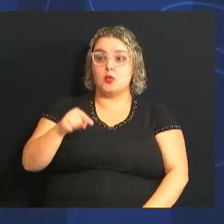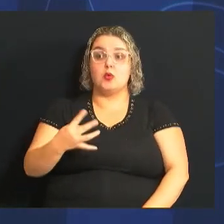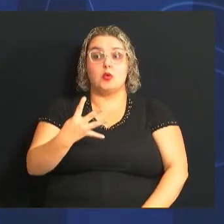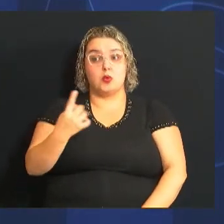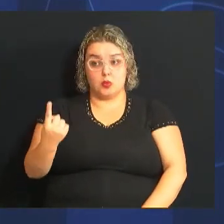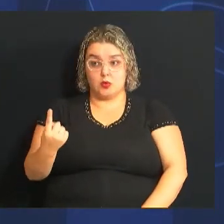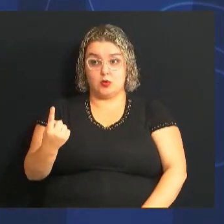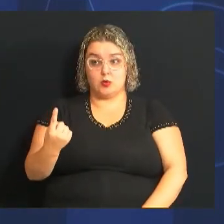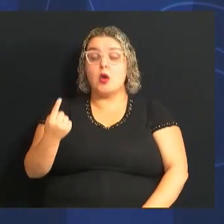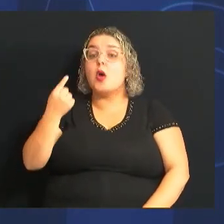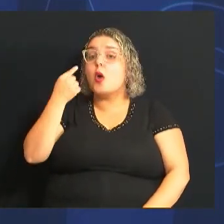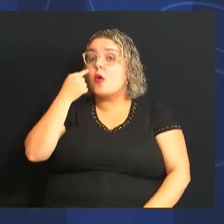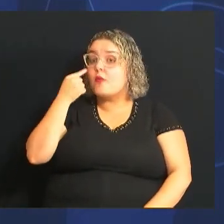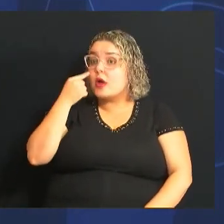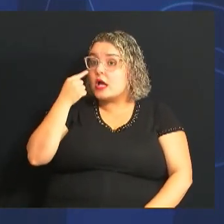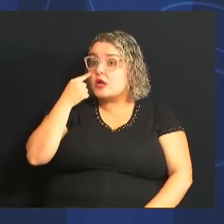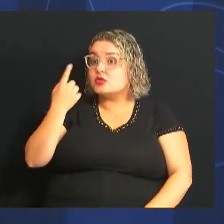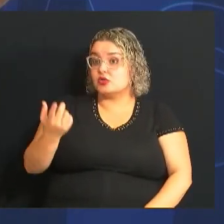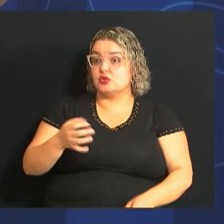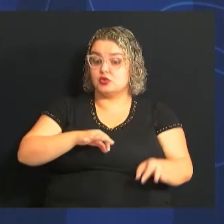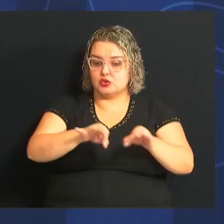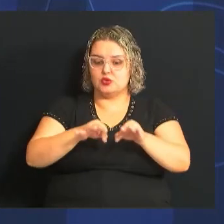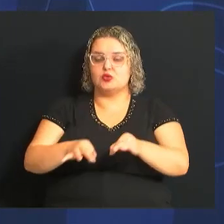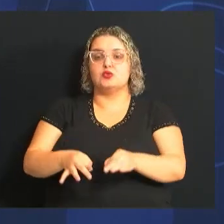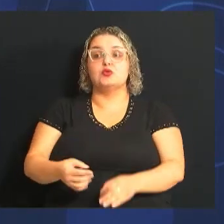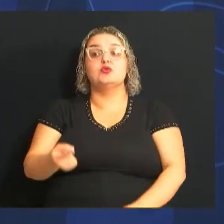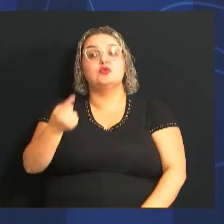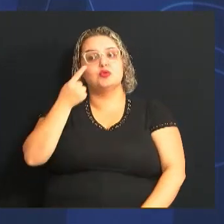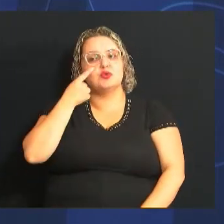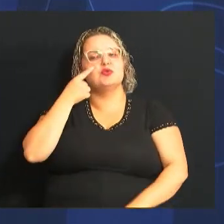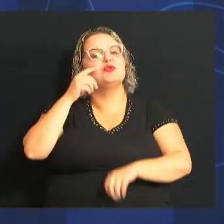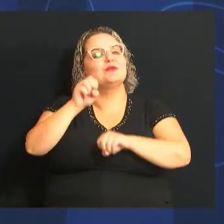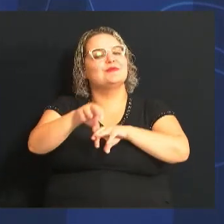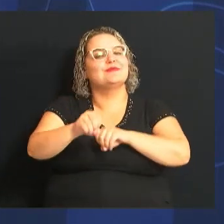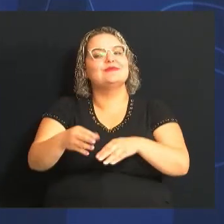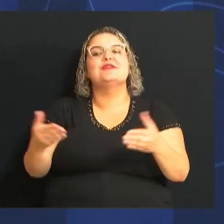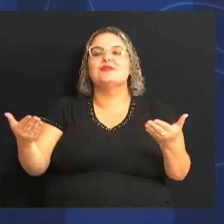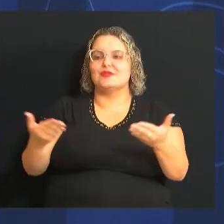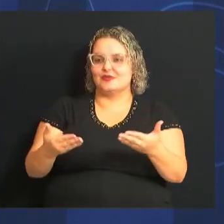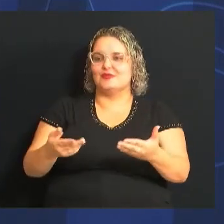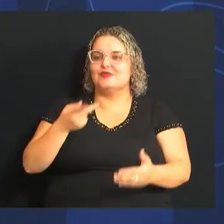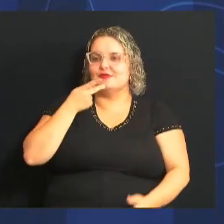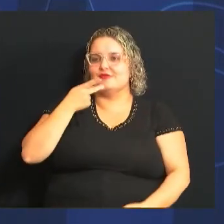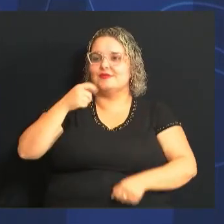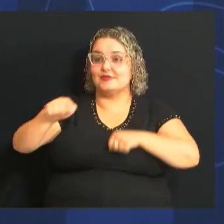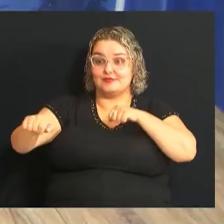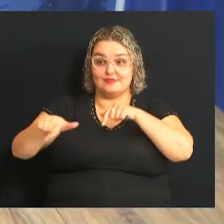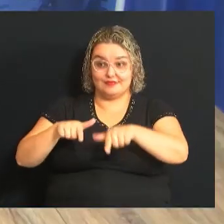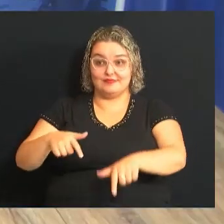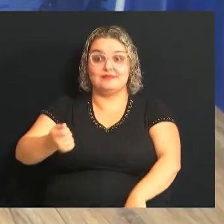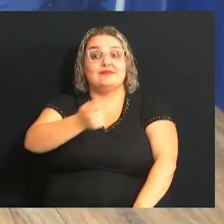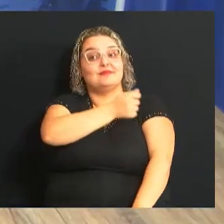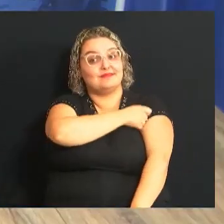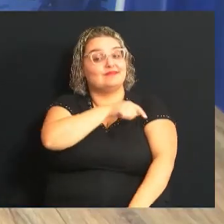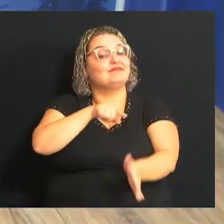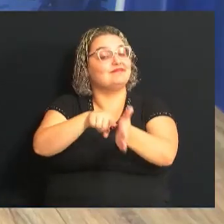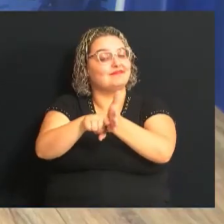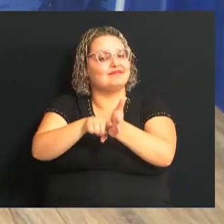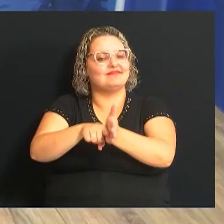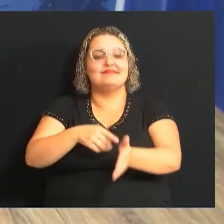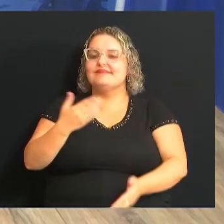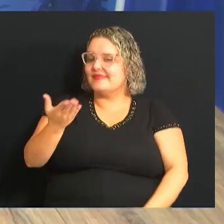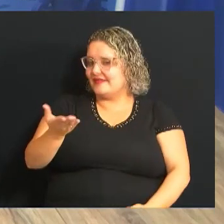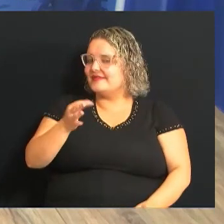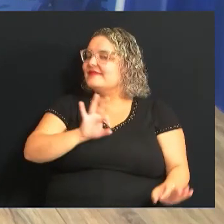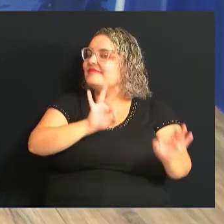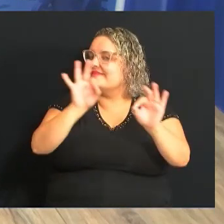11h41, hora de conferir o nosso quadro De Olho na Educação, que hoje aborda a formação do aluno pesquisador. Então, para você que está